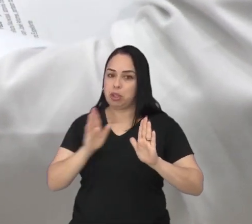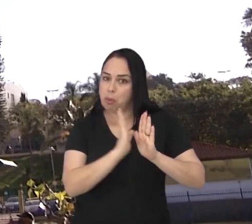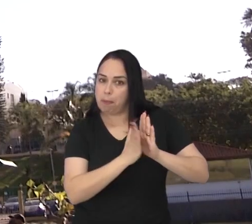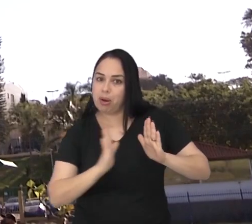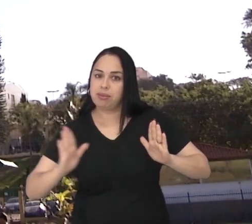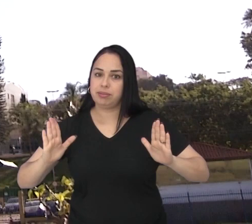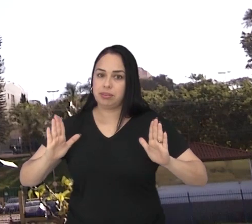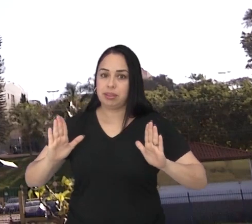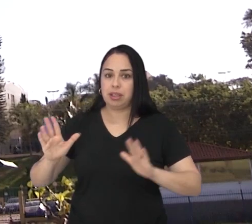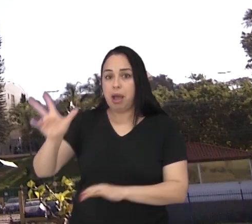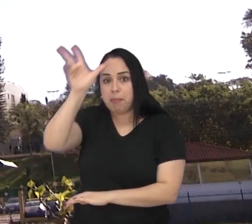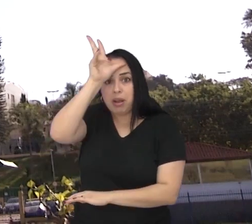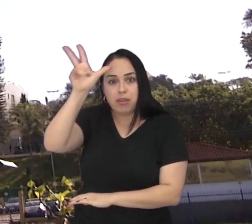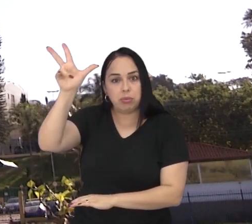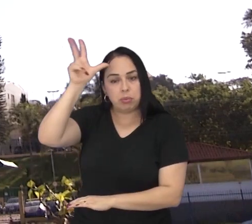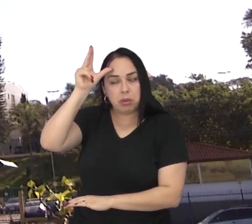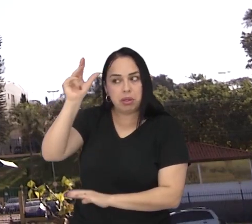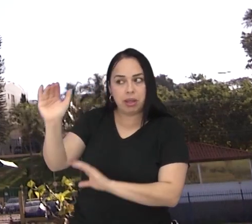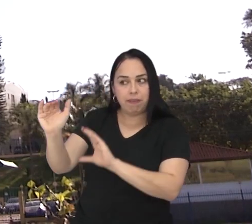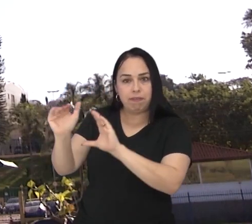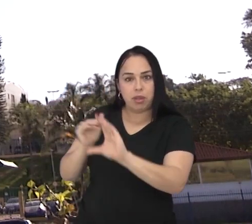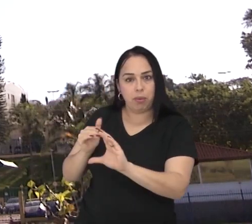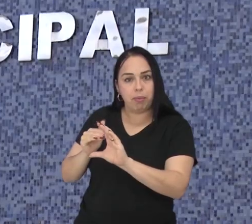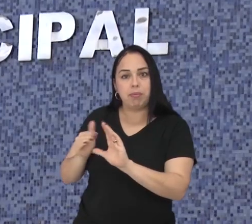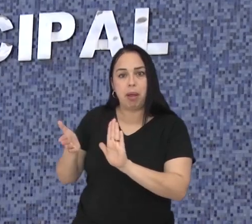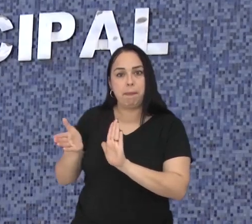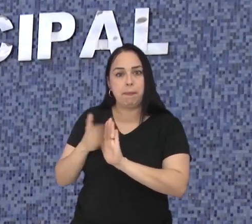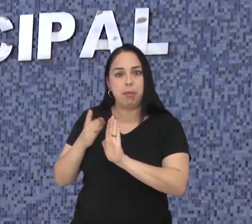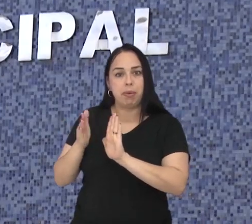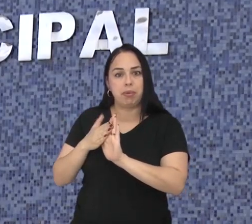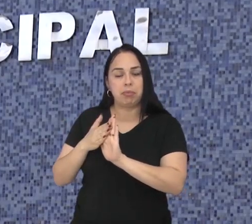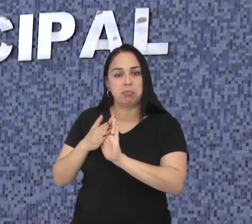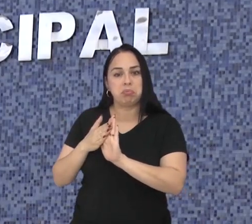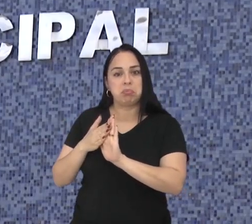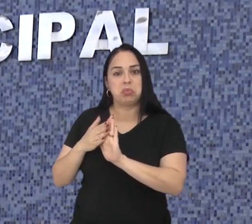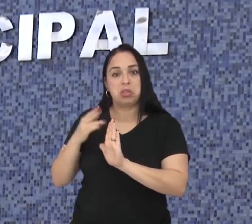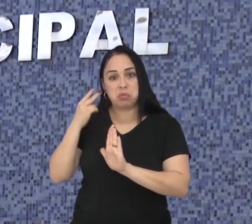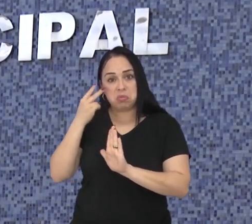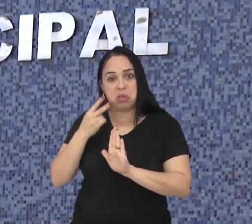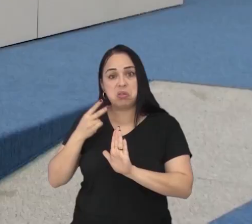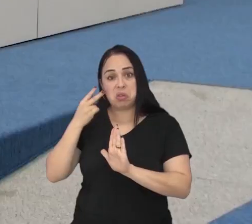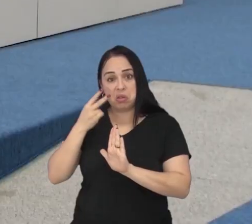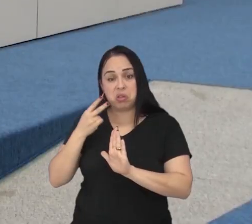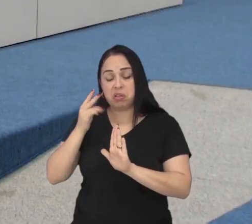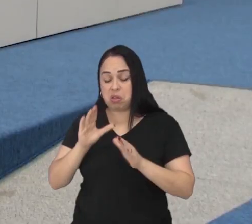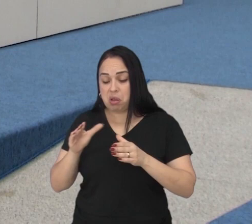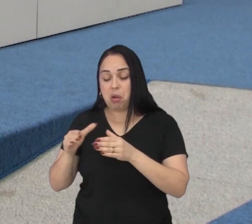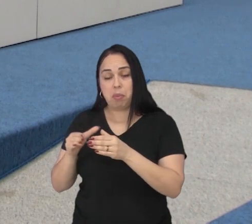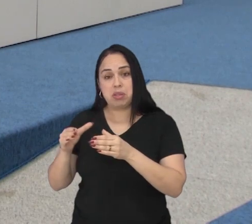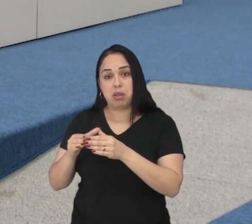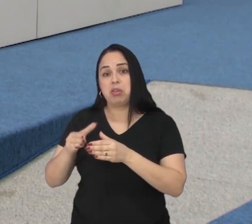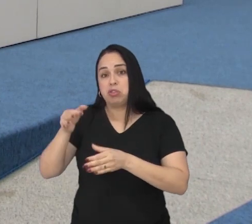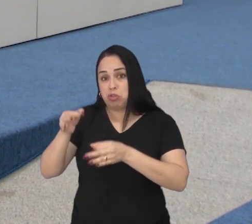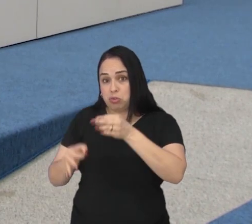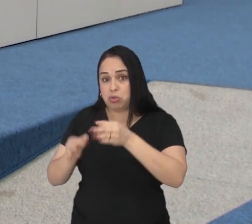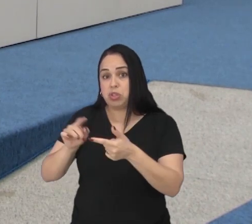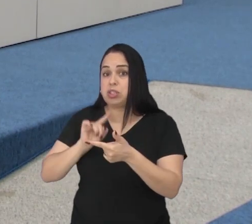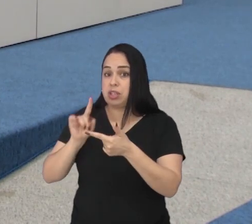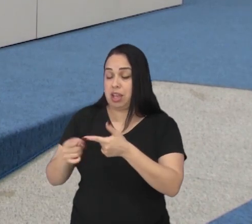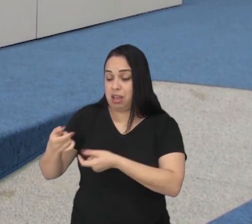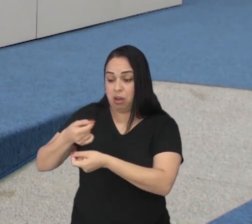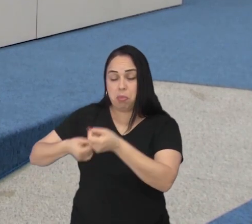tramitação. A proposta encaminhada pela Prefeitura recebeu parecer favoráveis da Comissão de Justiça